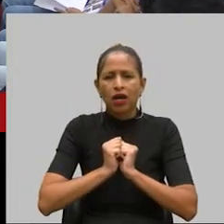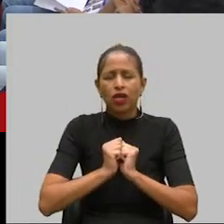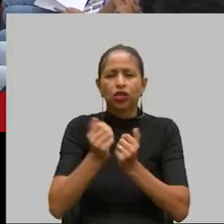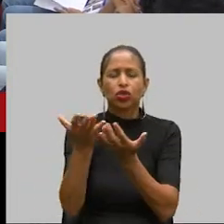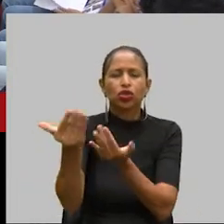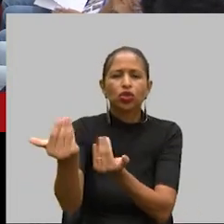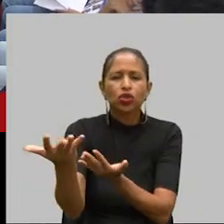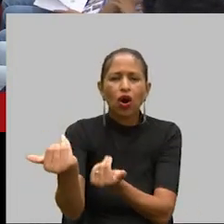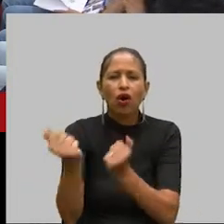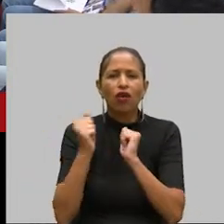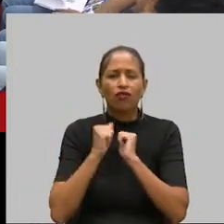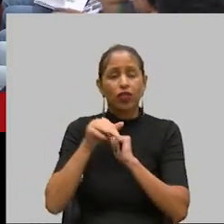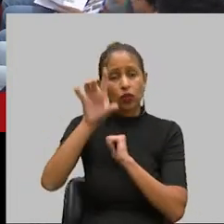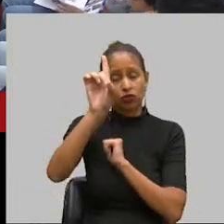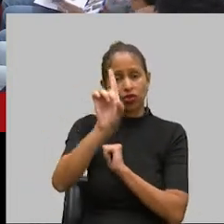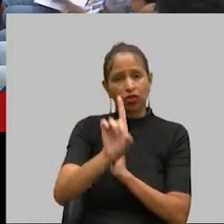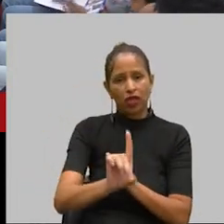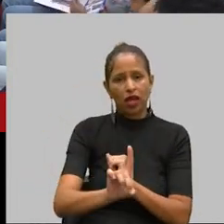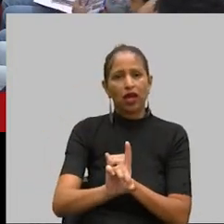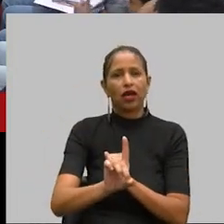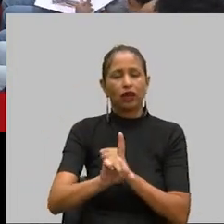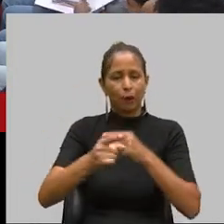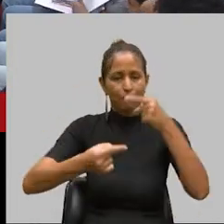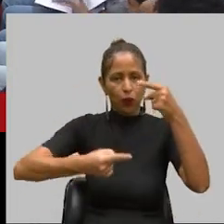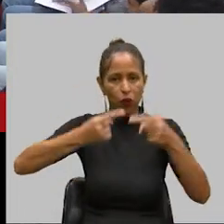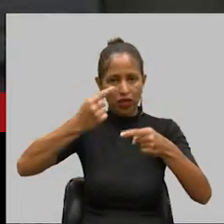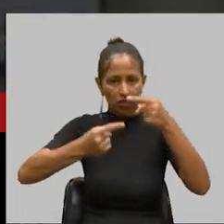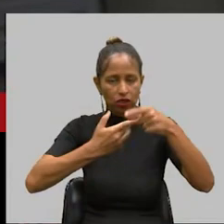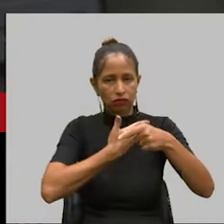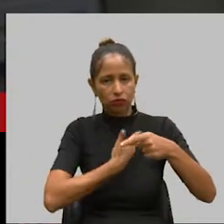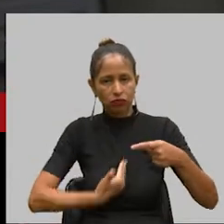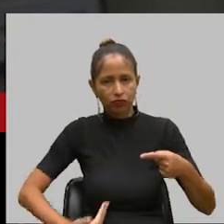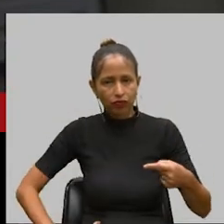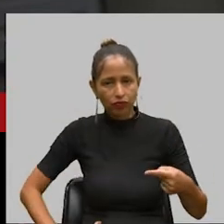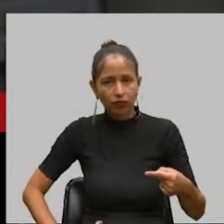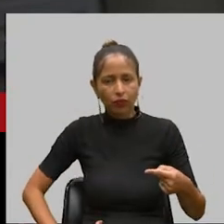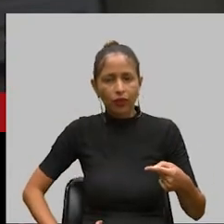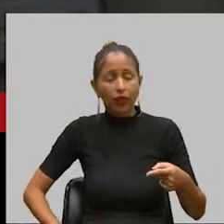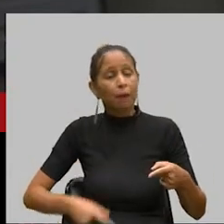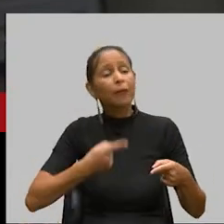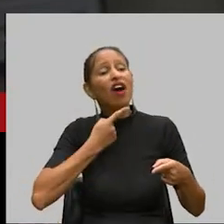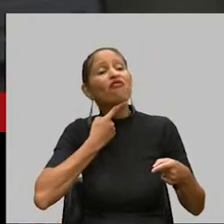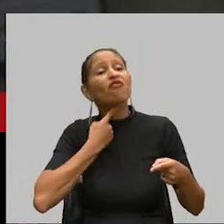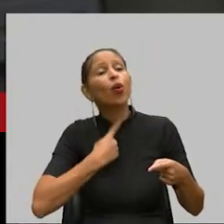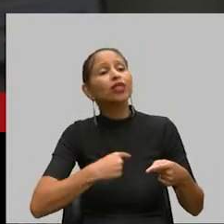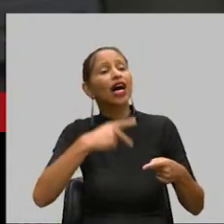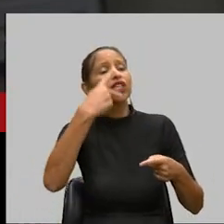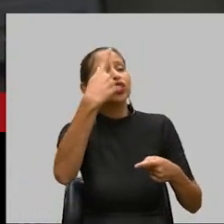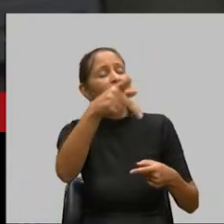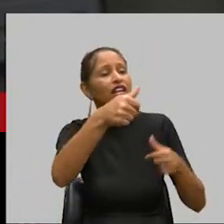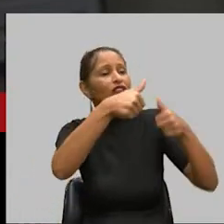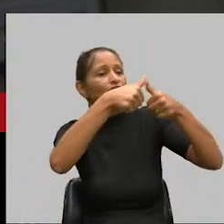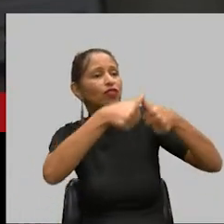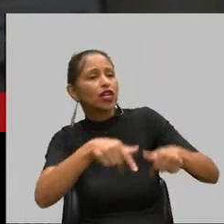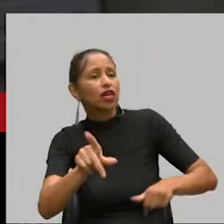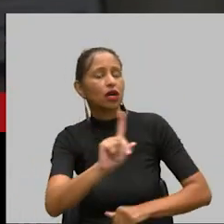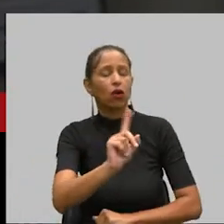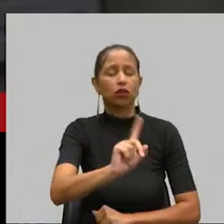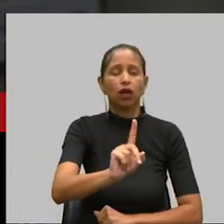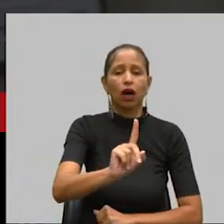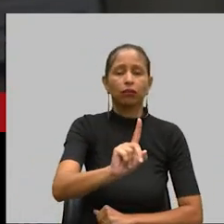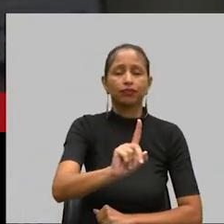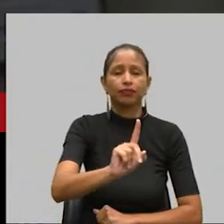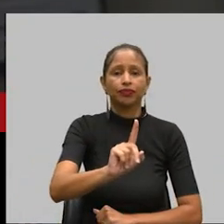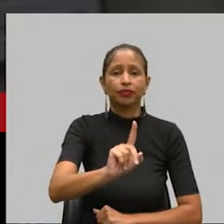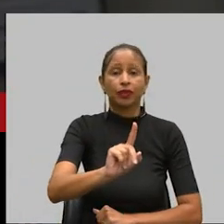jovens com direito à política pública para decidir se eles vão ficar ou não no campo mas ao